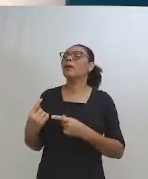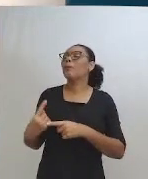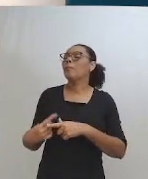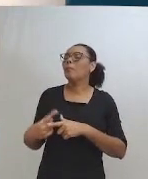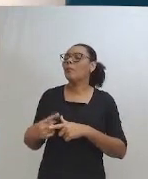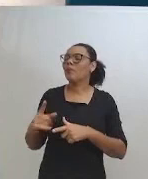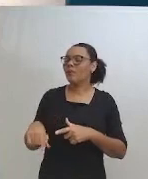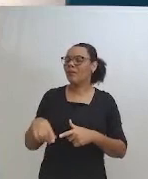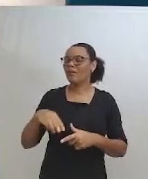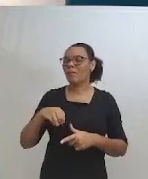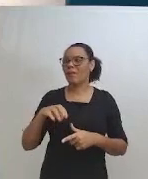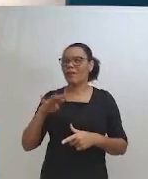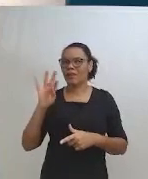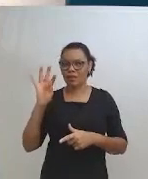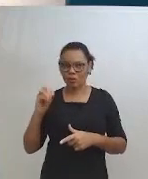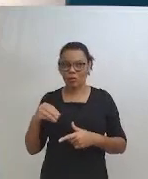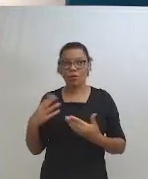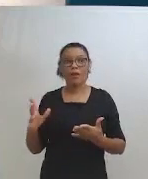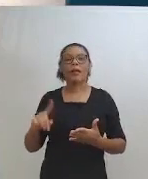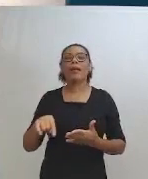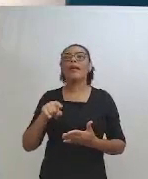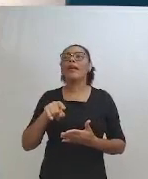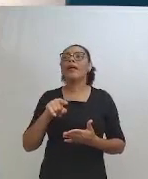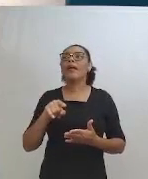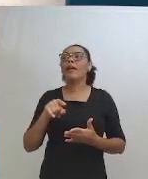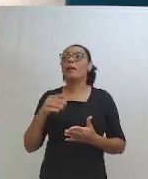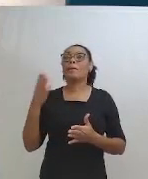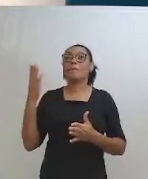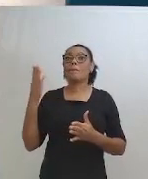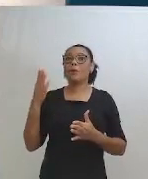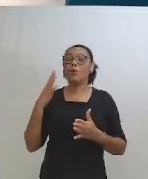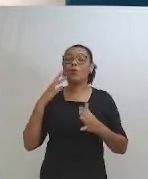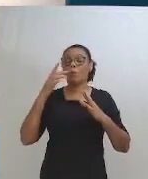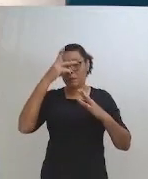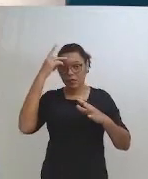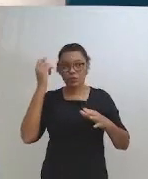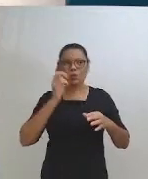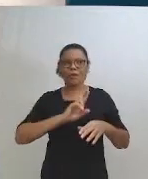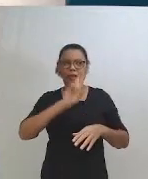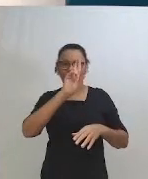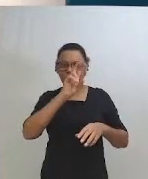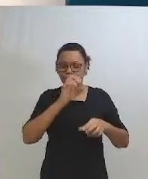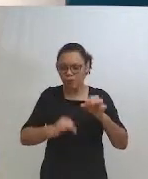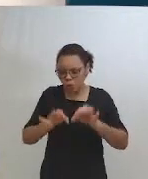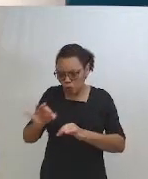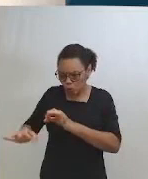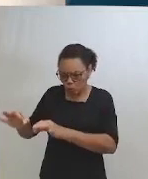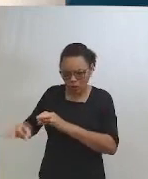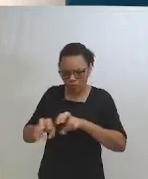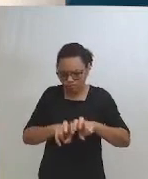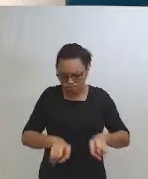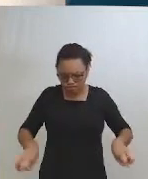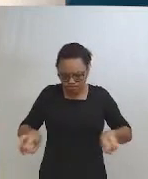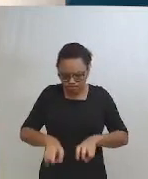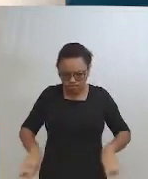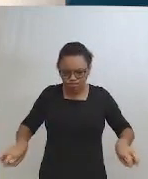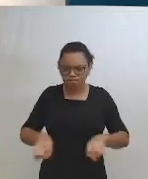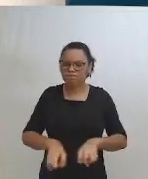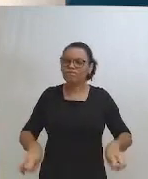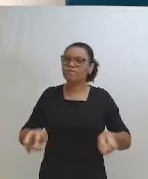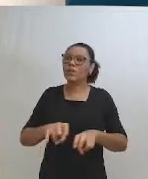pronúncia será visto pelos jurados. E, como tal, vendo que é o juiz togado, o nobre juiz presidente da